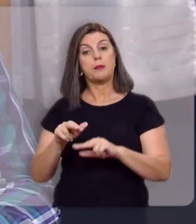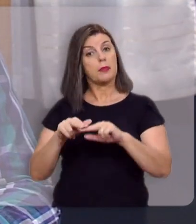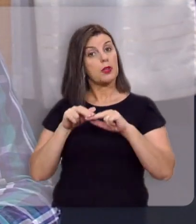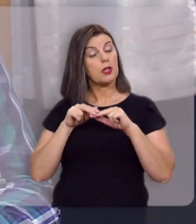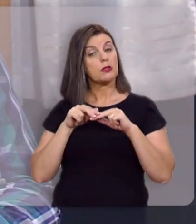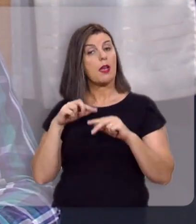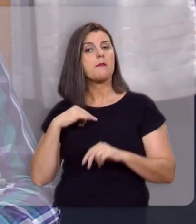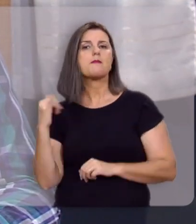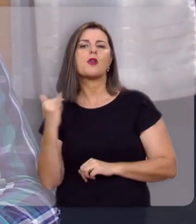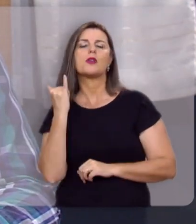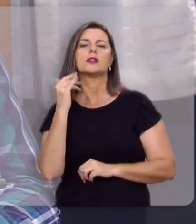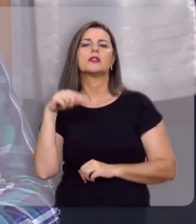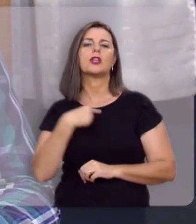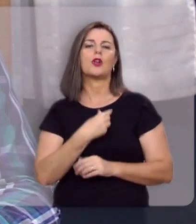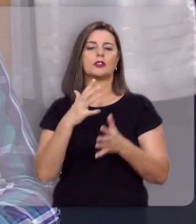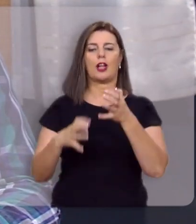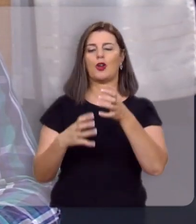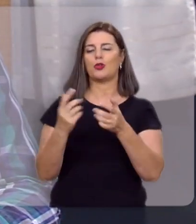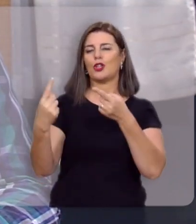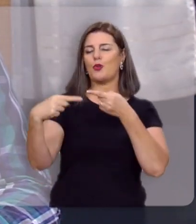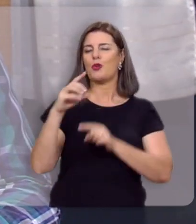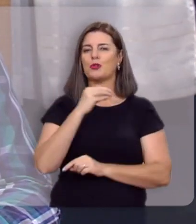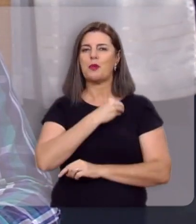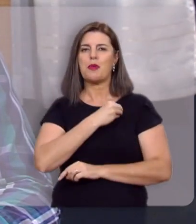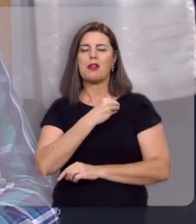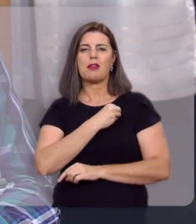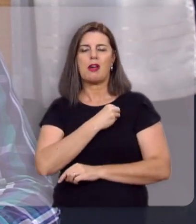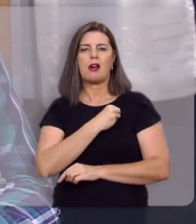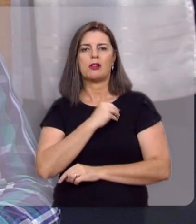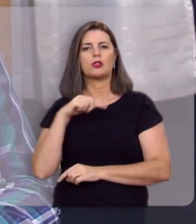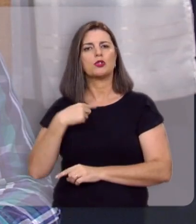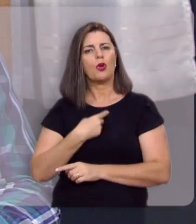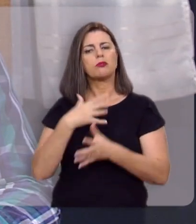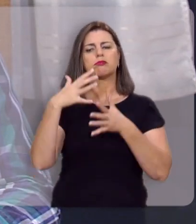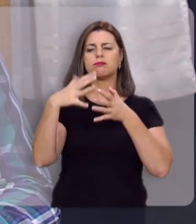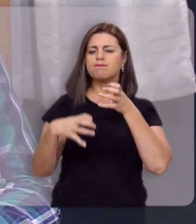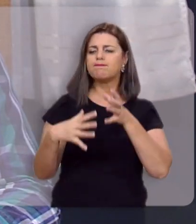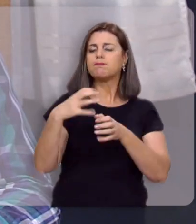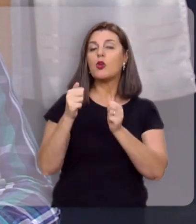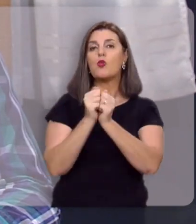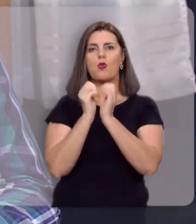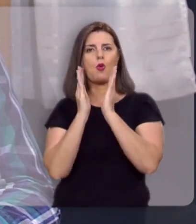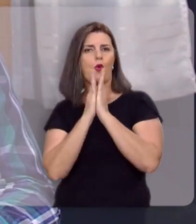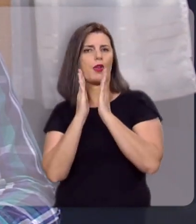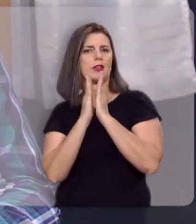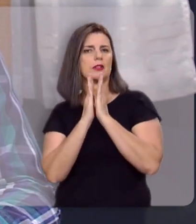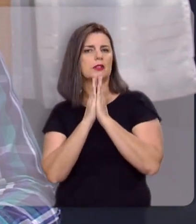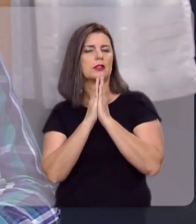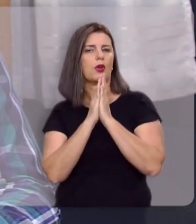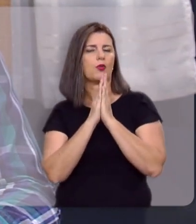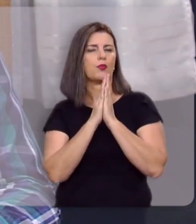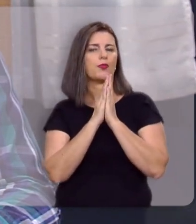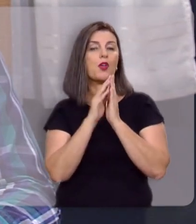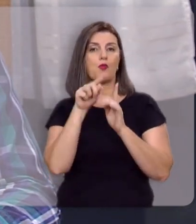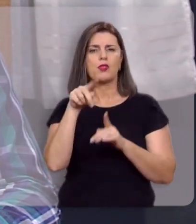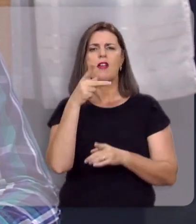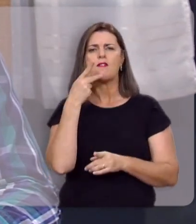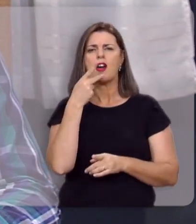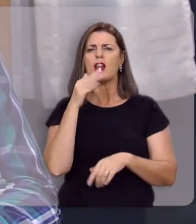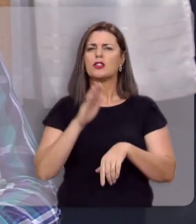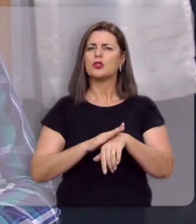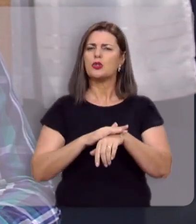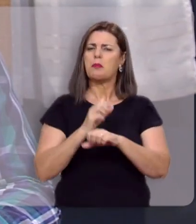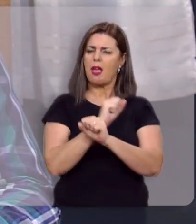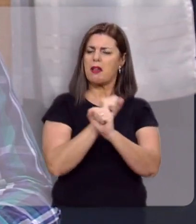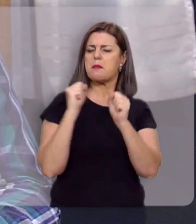para isso é importante que na nossa luta contra o pecado, nós lutemos em oração. E você abordando esse